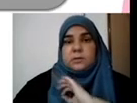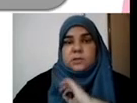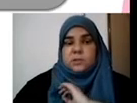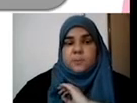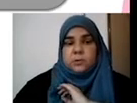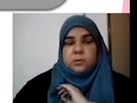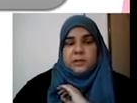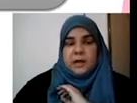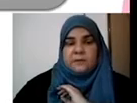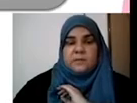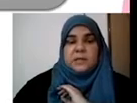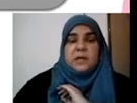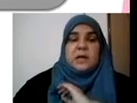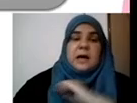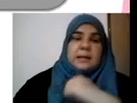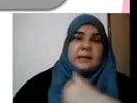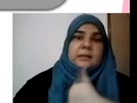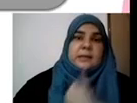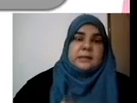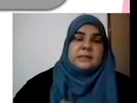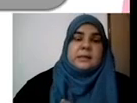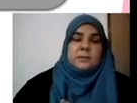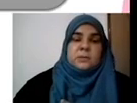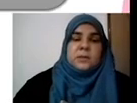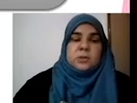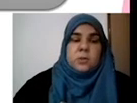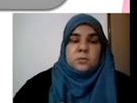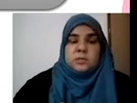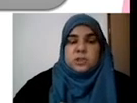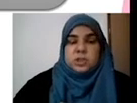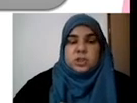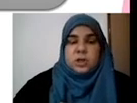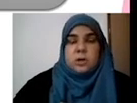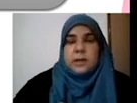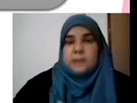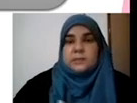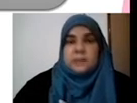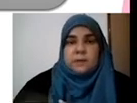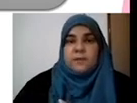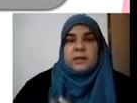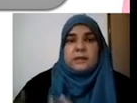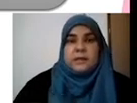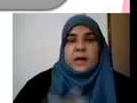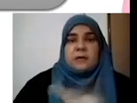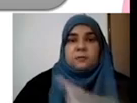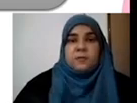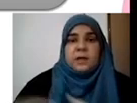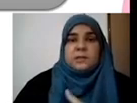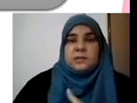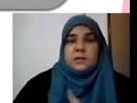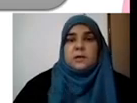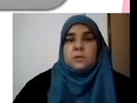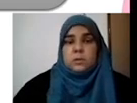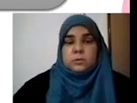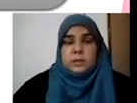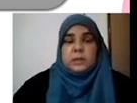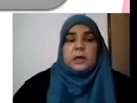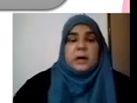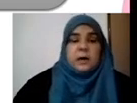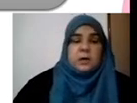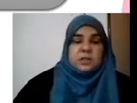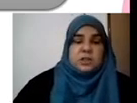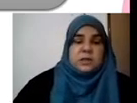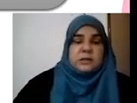triângulo tem os seus pontos notáveis. Além daqueles elementos mais comuns que a gente já conhece, né? Que eu falei, lado, vértice, ângulo,